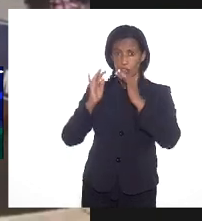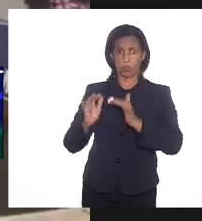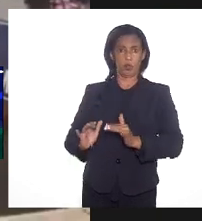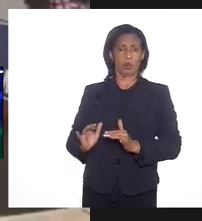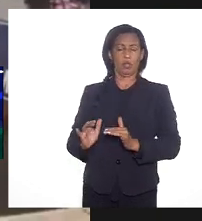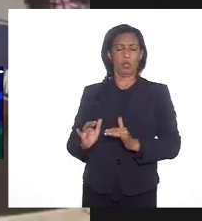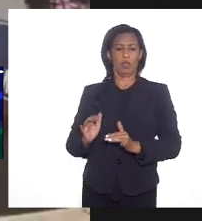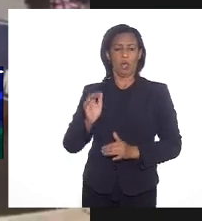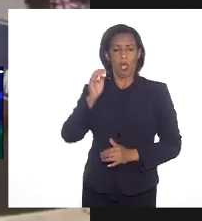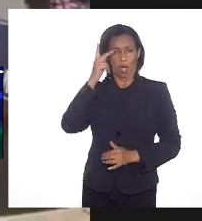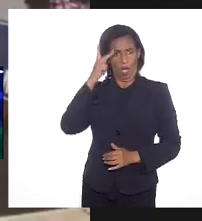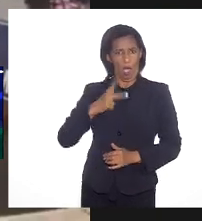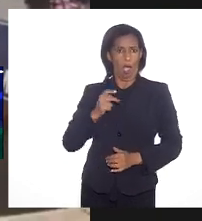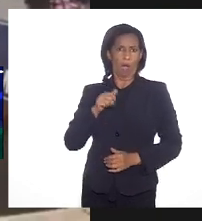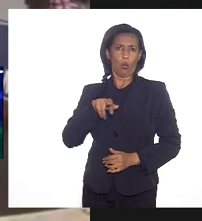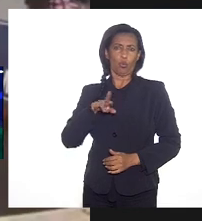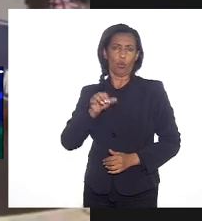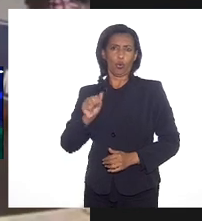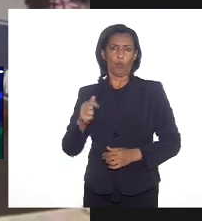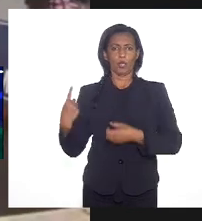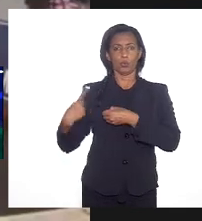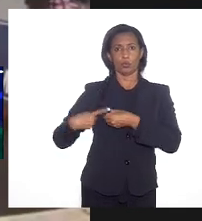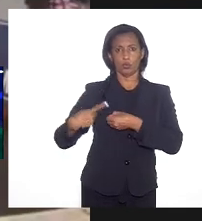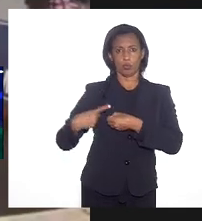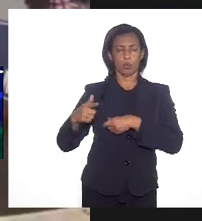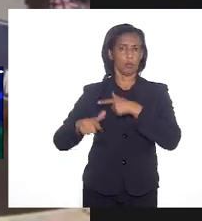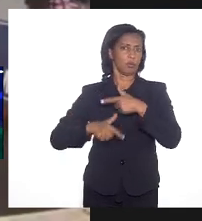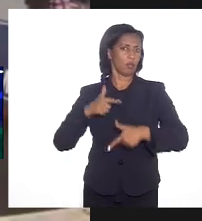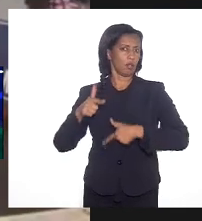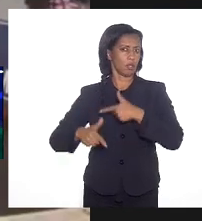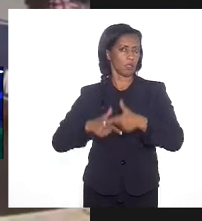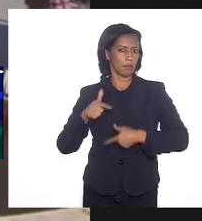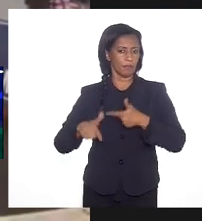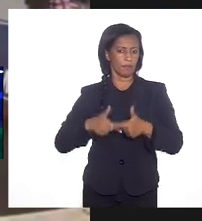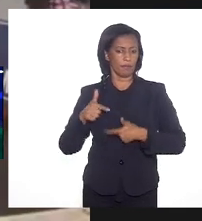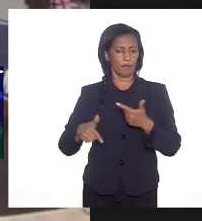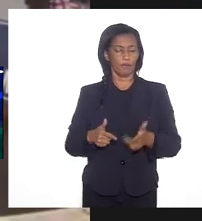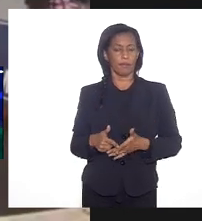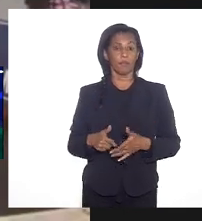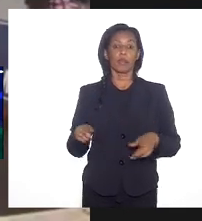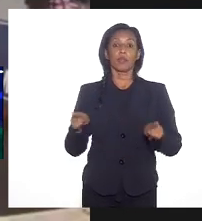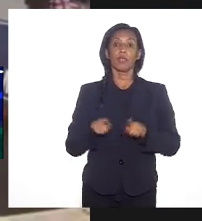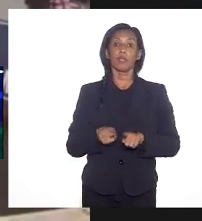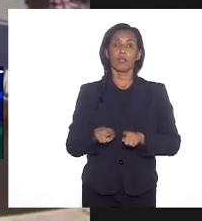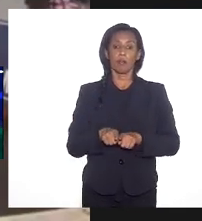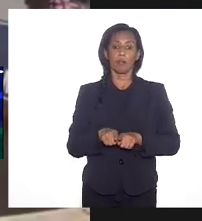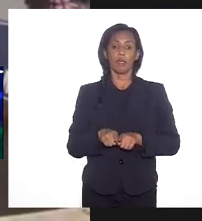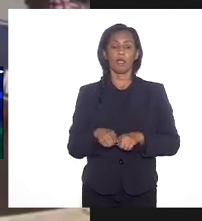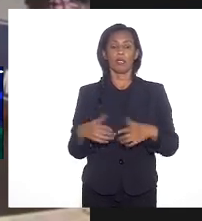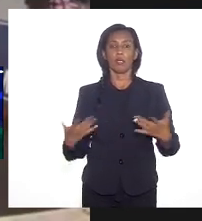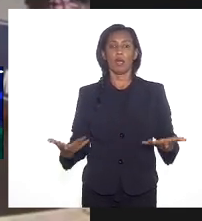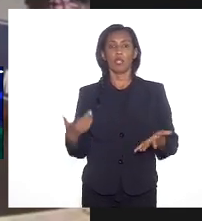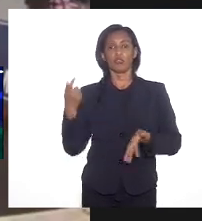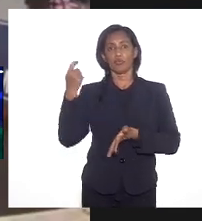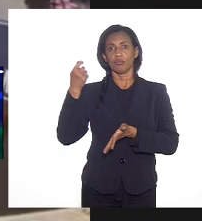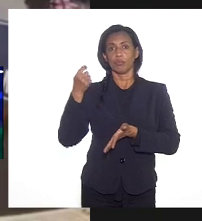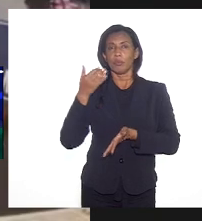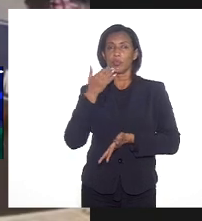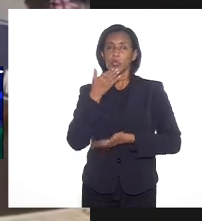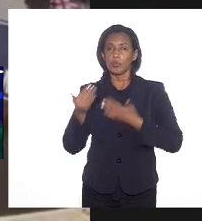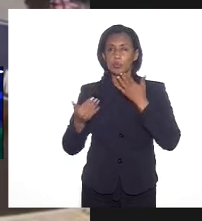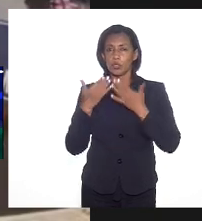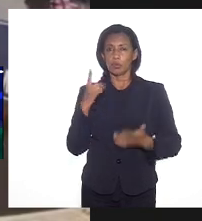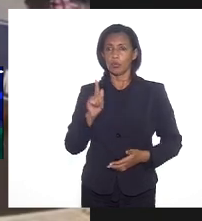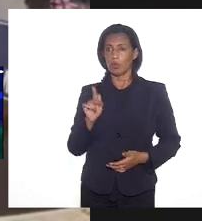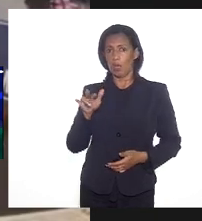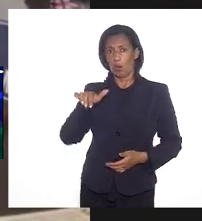autonomia dos municípios para esse trabalho, em especial também atendendo as reivindicações da guarda